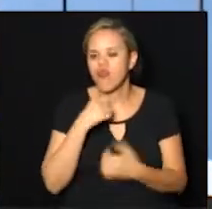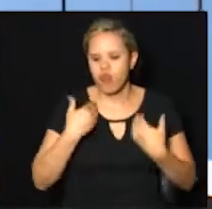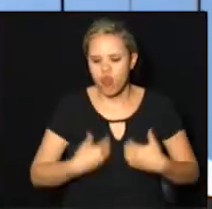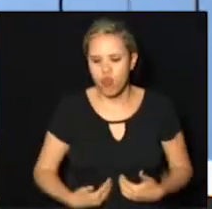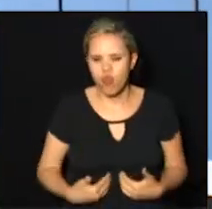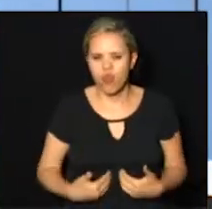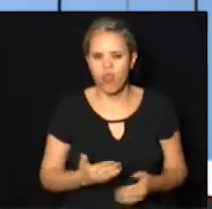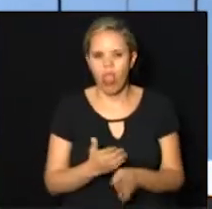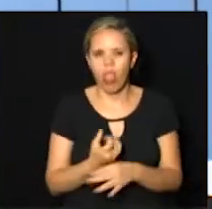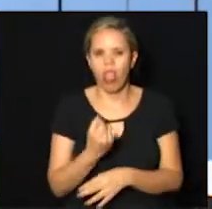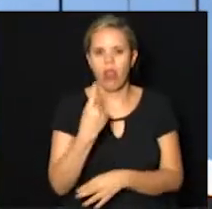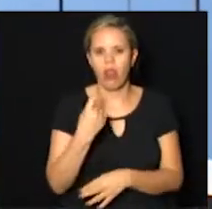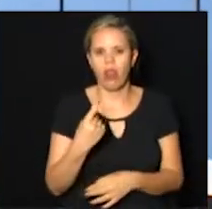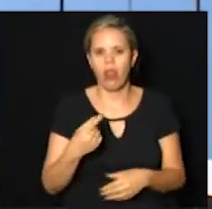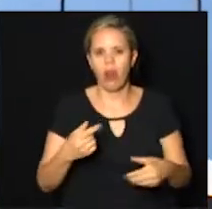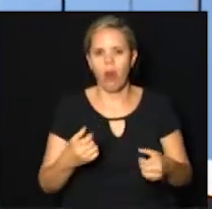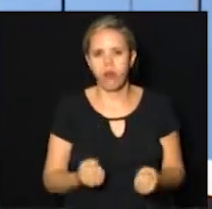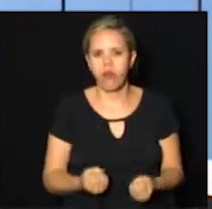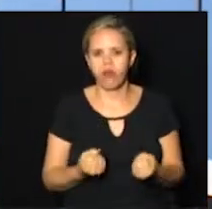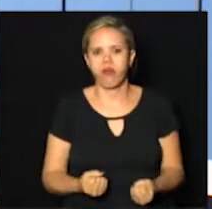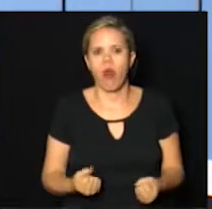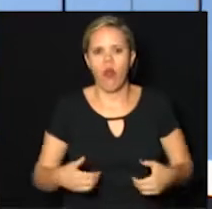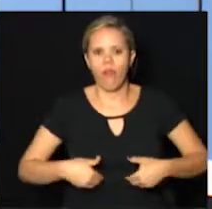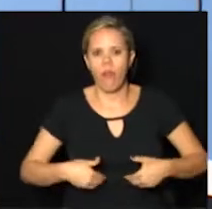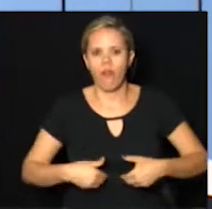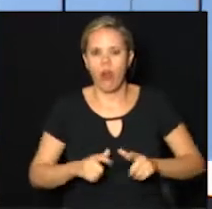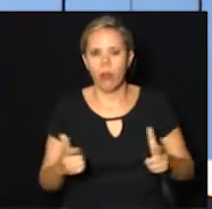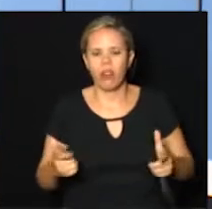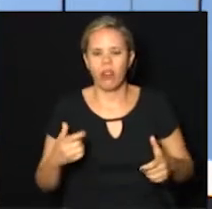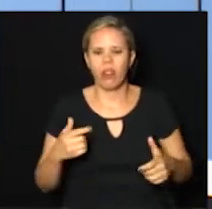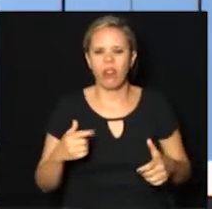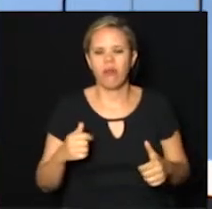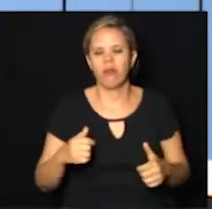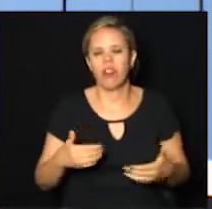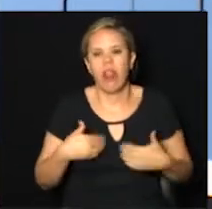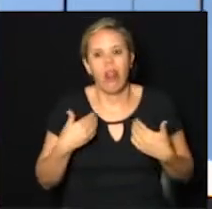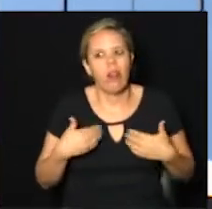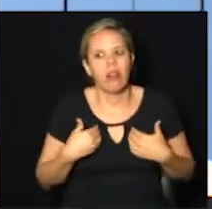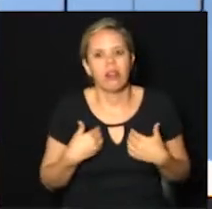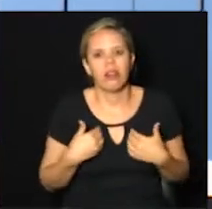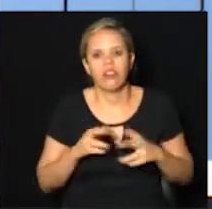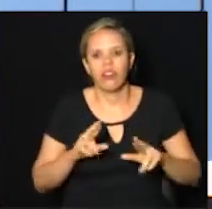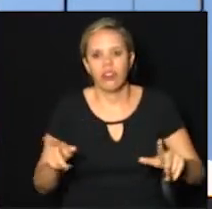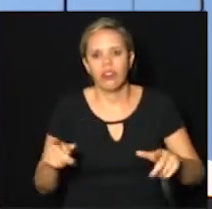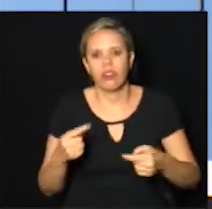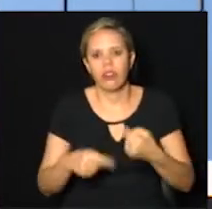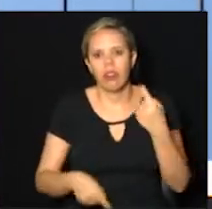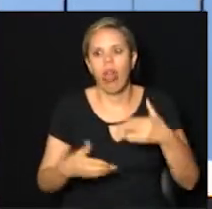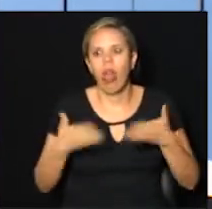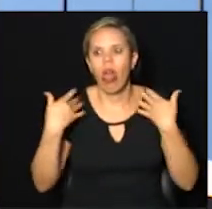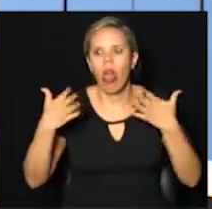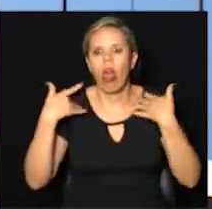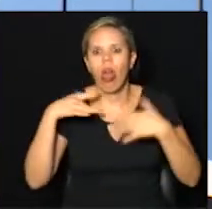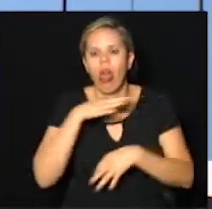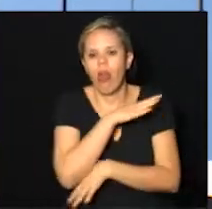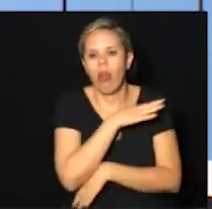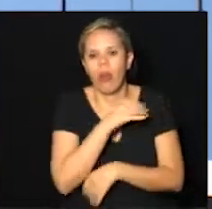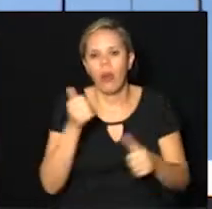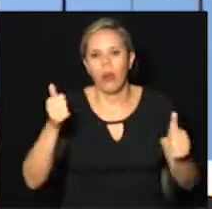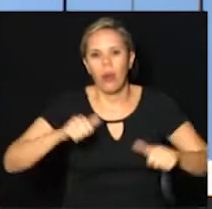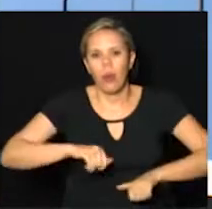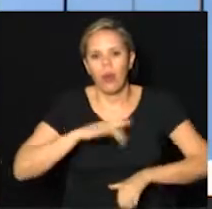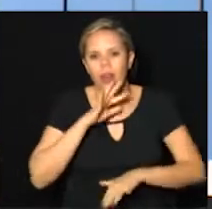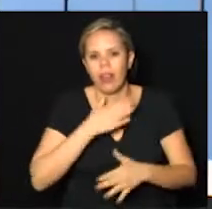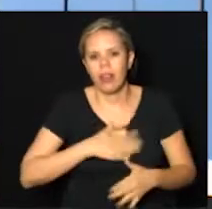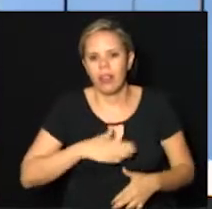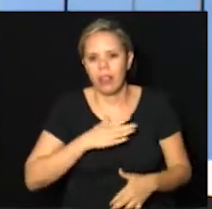peso aumenta, a fome também, o humor fica um pouco desregulado. Fora aquele calor terrível,